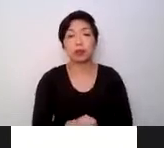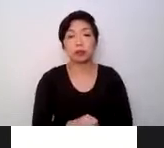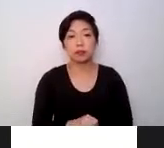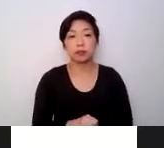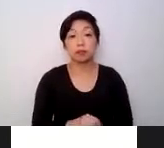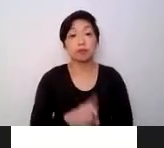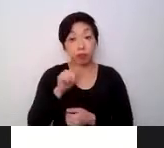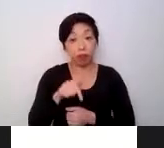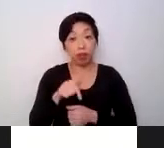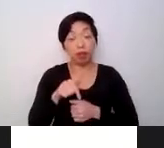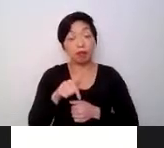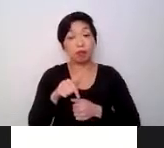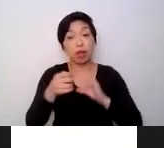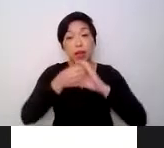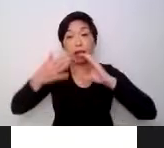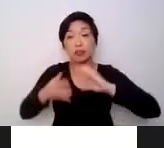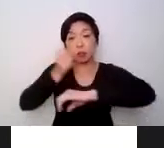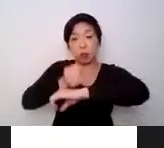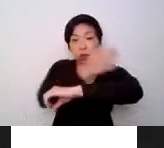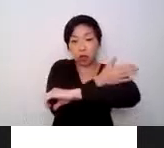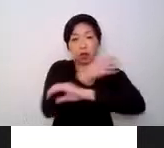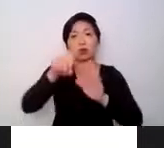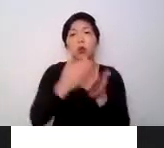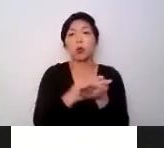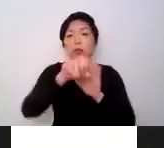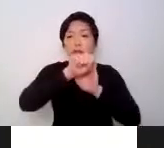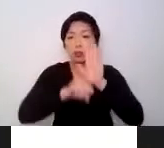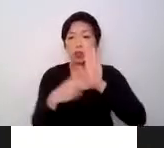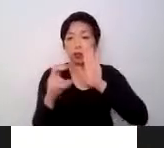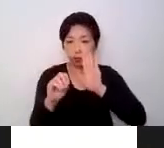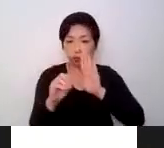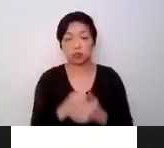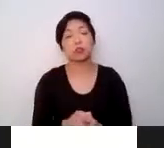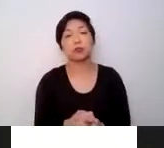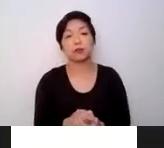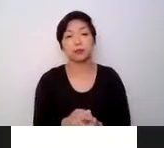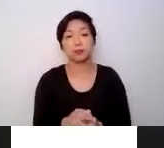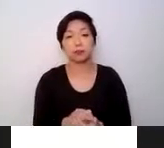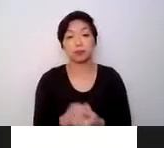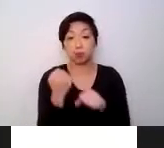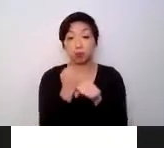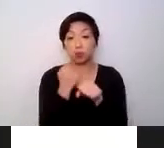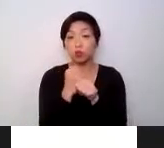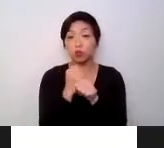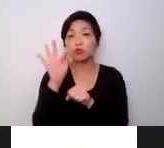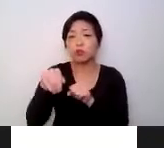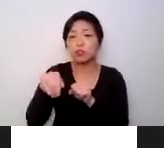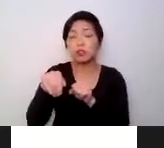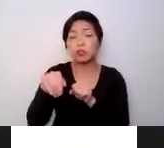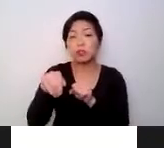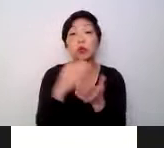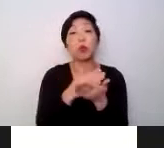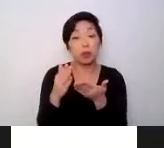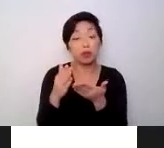moderno do início do século XX foi construído no final da década de XX e